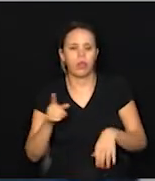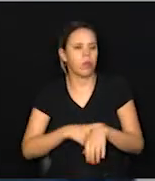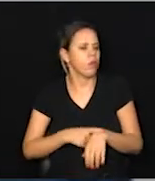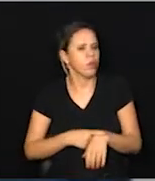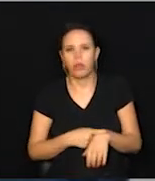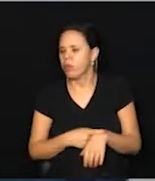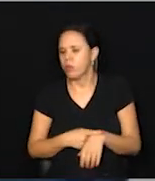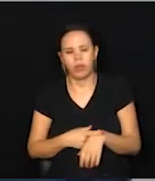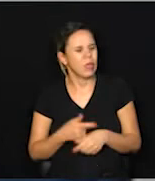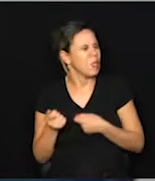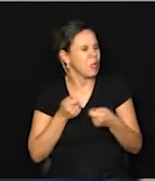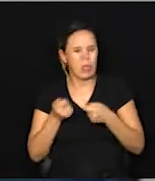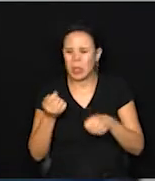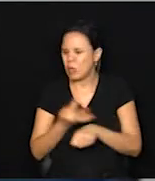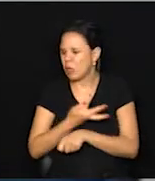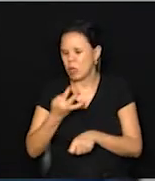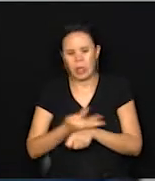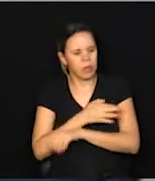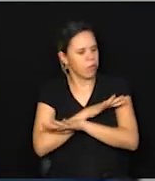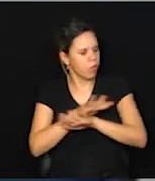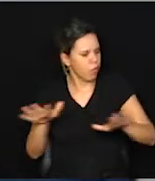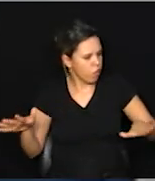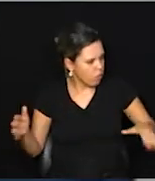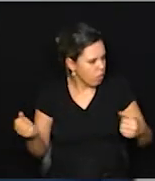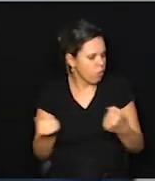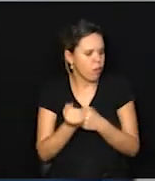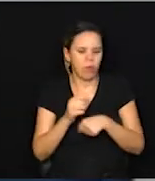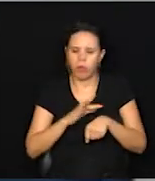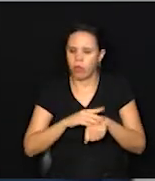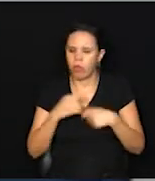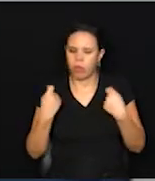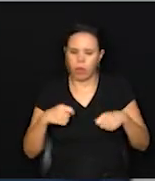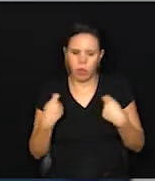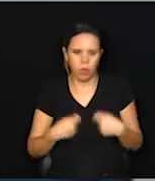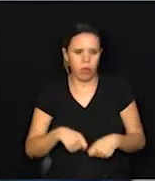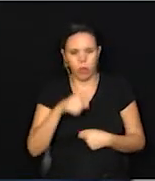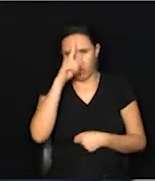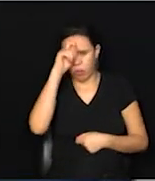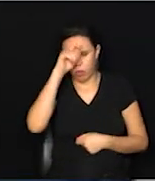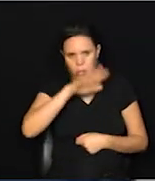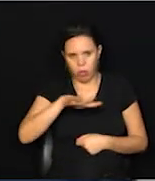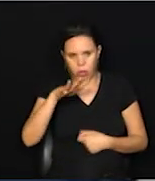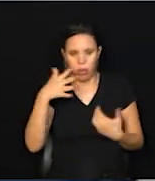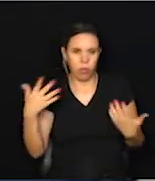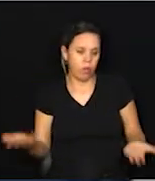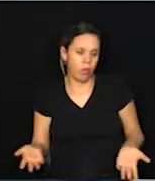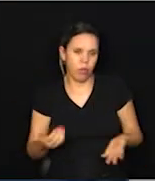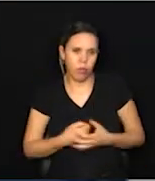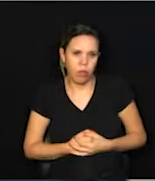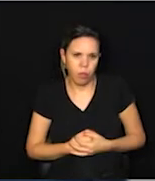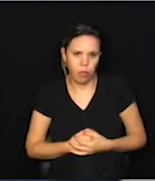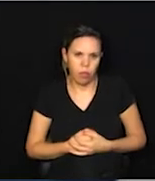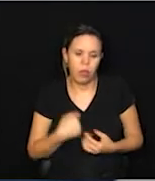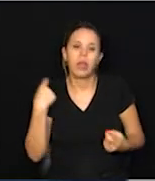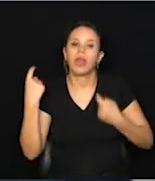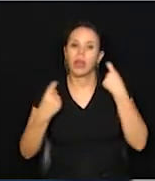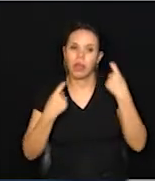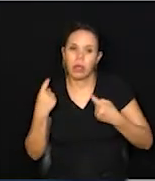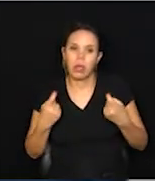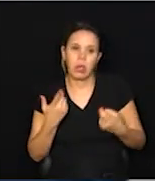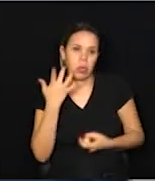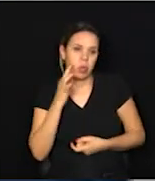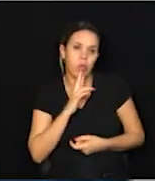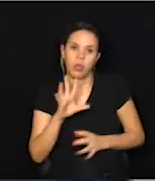mais dar conta de dar suporte para os doentes que precisarem do hospital. Então, é preocupante. Eu não sei se eu